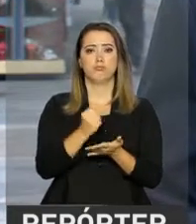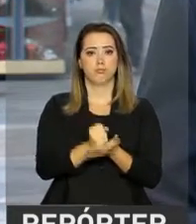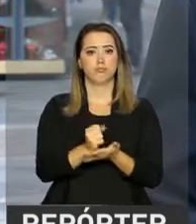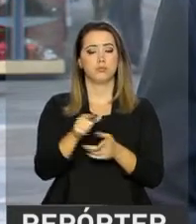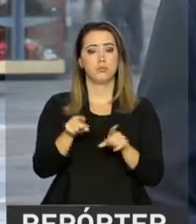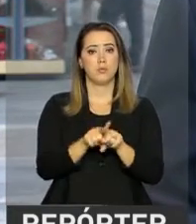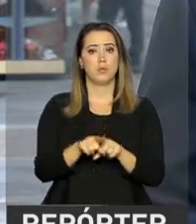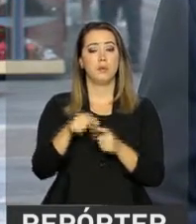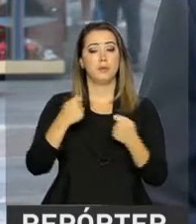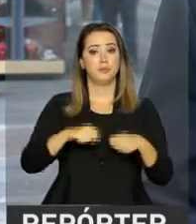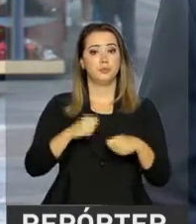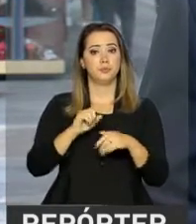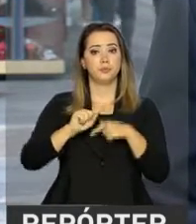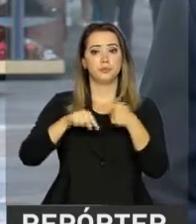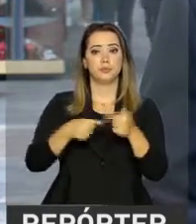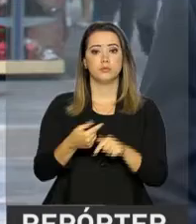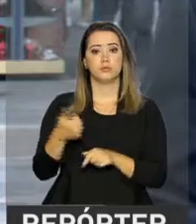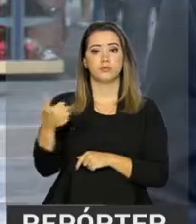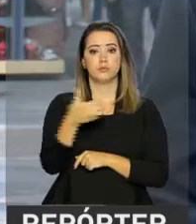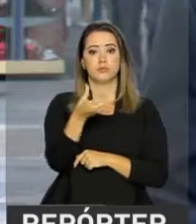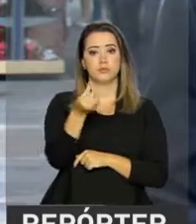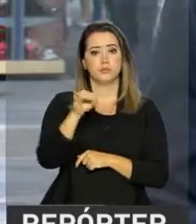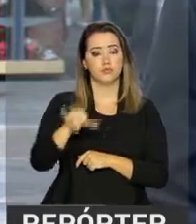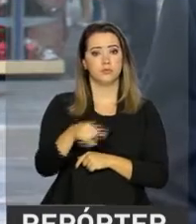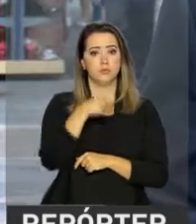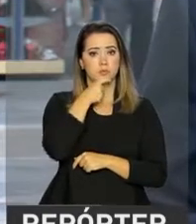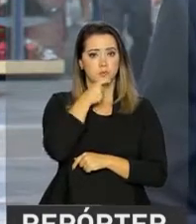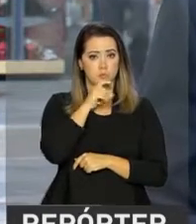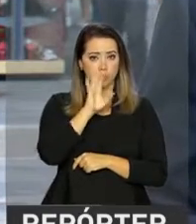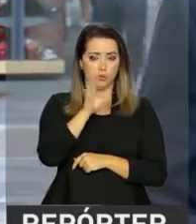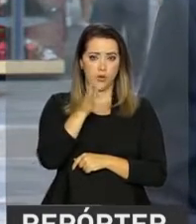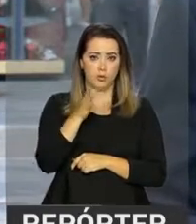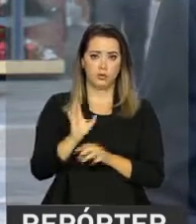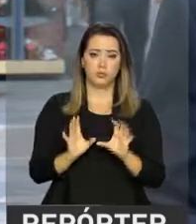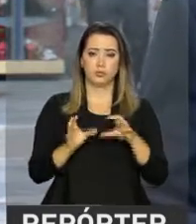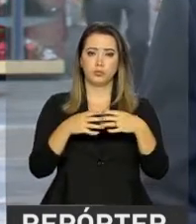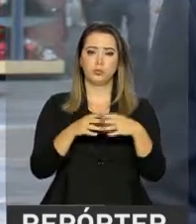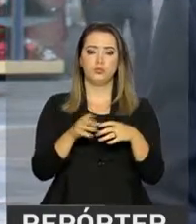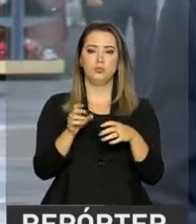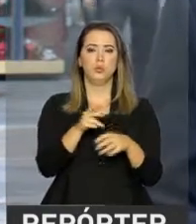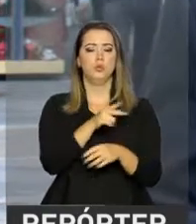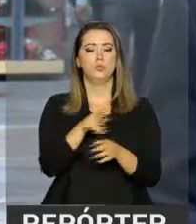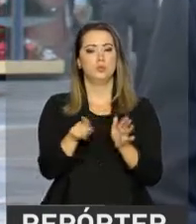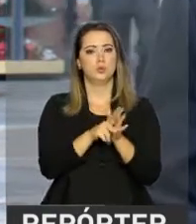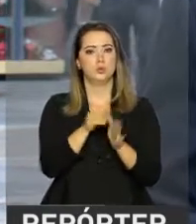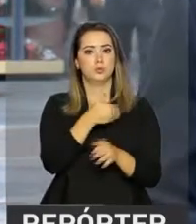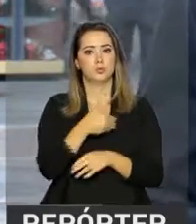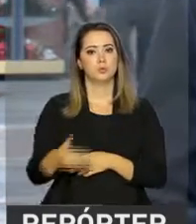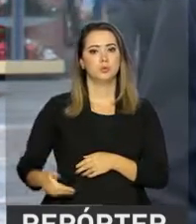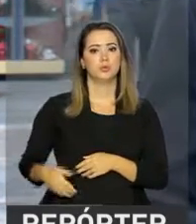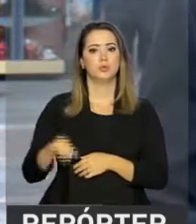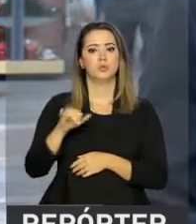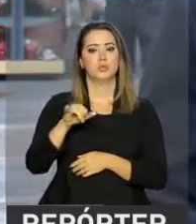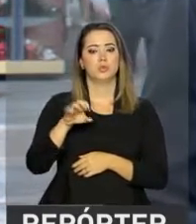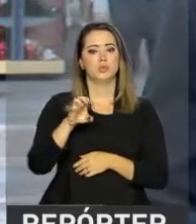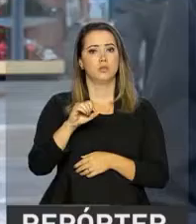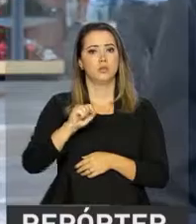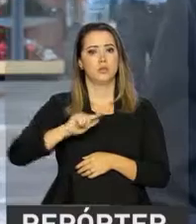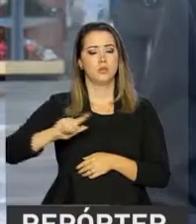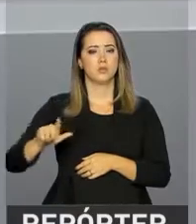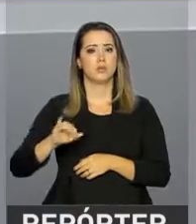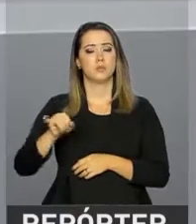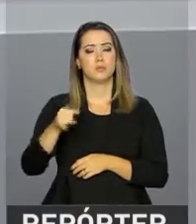obrigatoriedade será a partir do dia 16 de julho já os órgãos públicos terão que usar o e social em janeiro do ano que